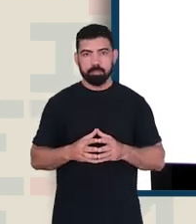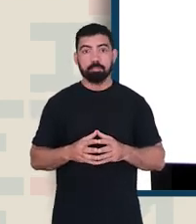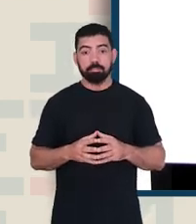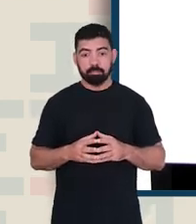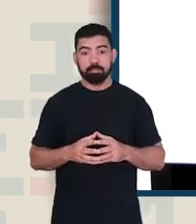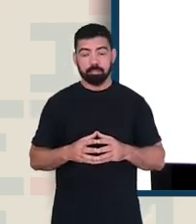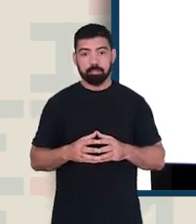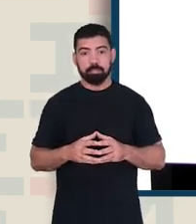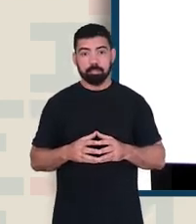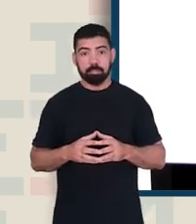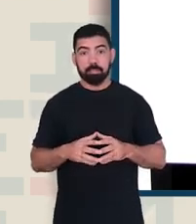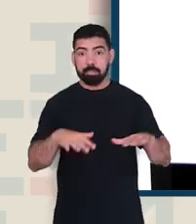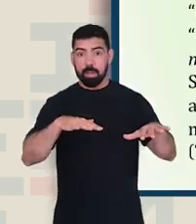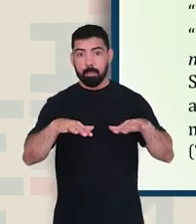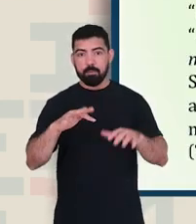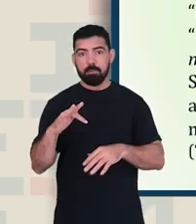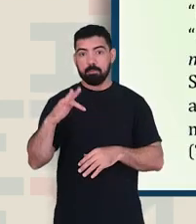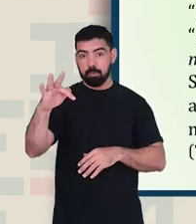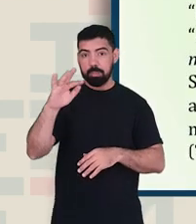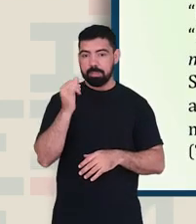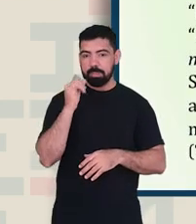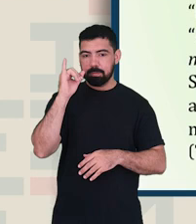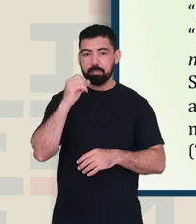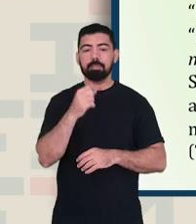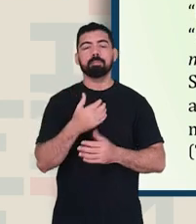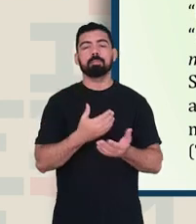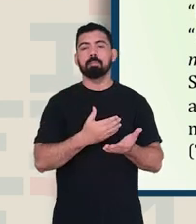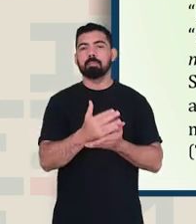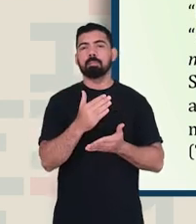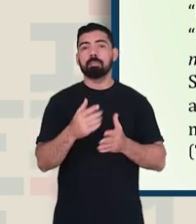o movimento futurista italiano. Então, dizia,